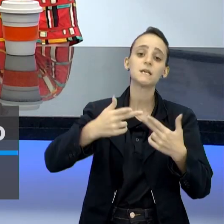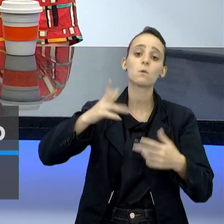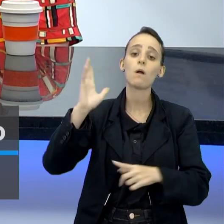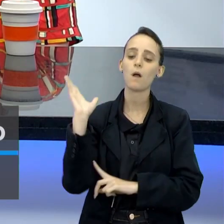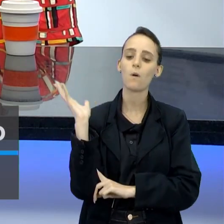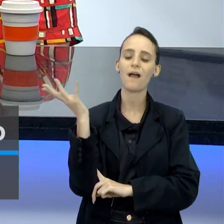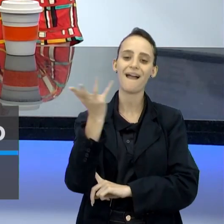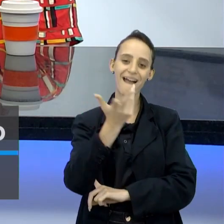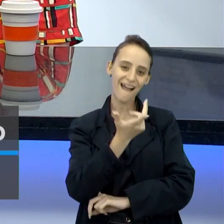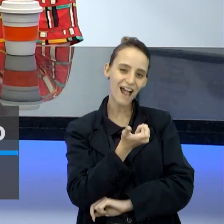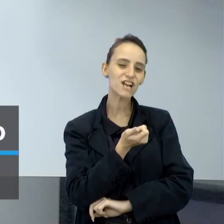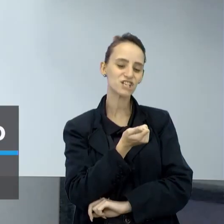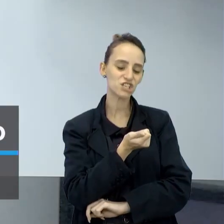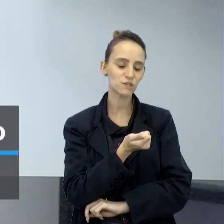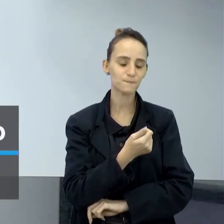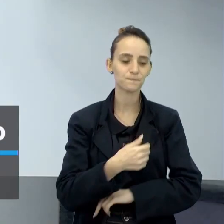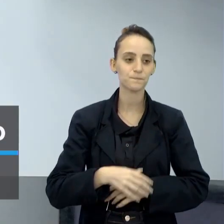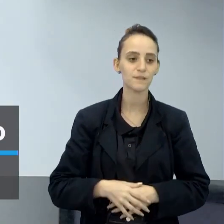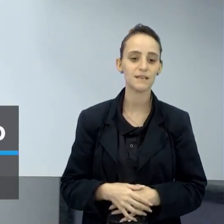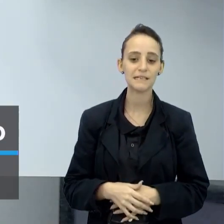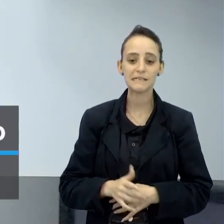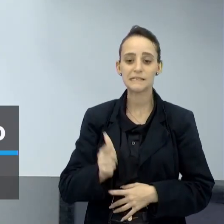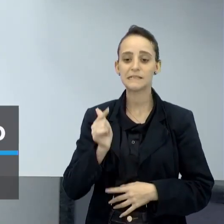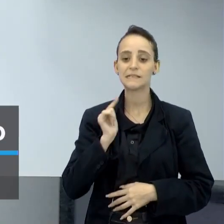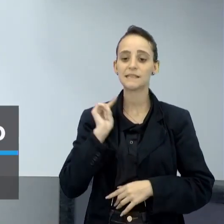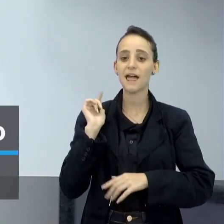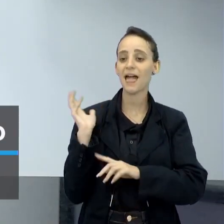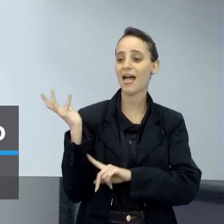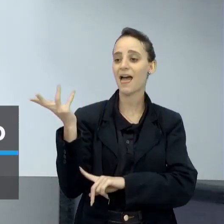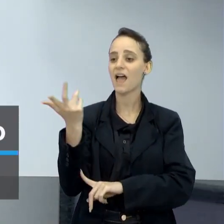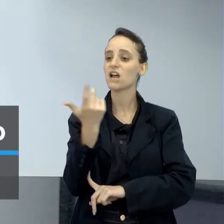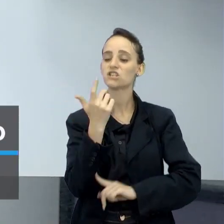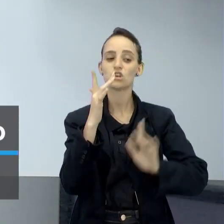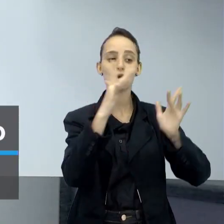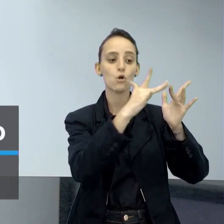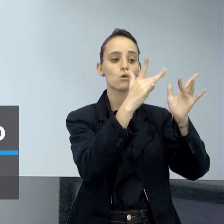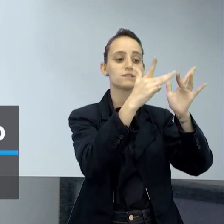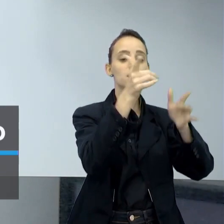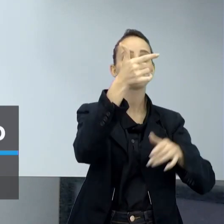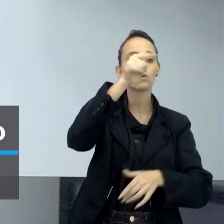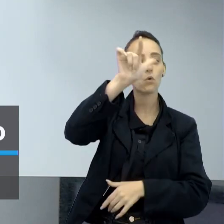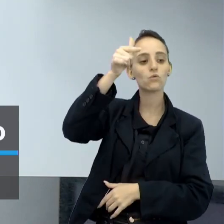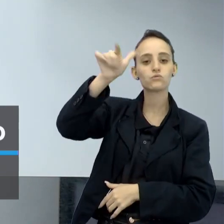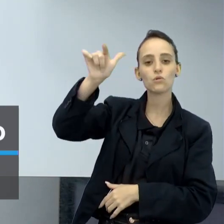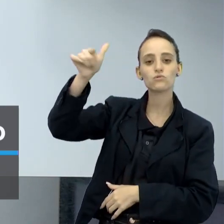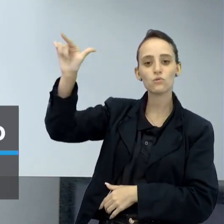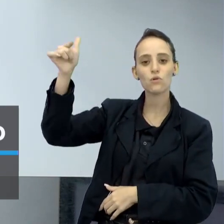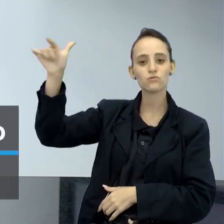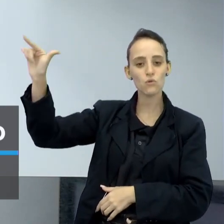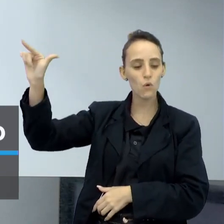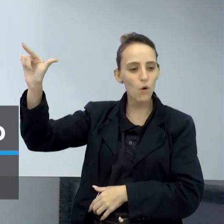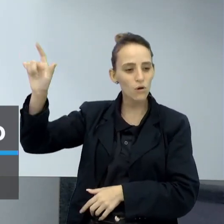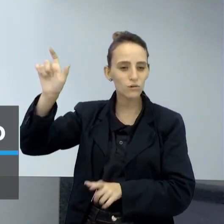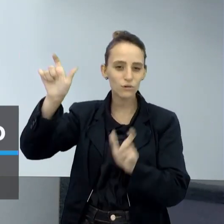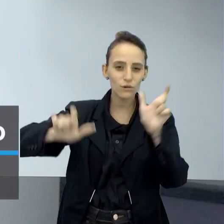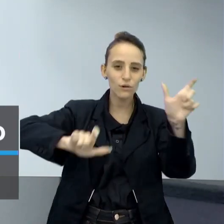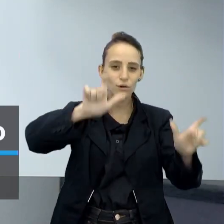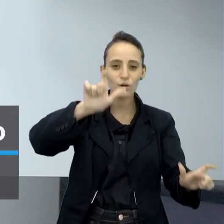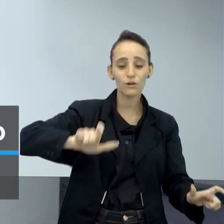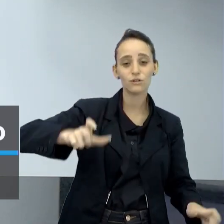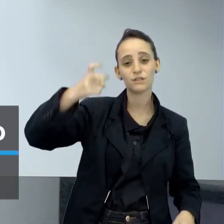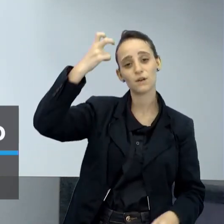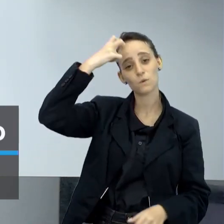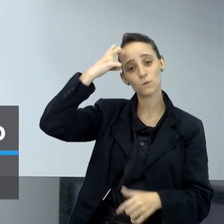através da intencionalidade, se conectar a outros universos, né? Esses universos subjetivos que